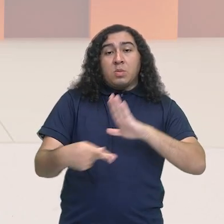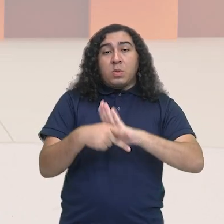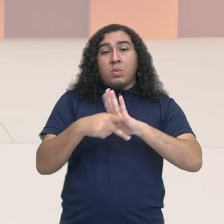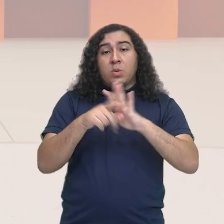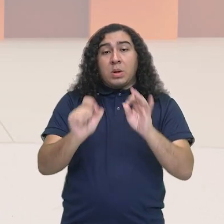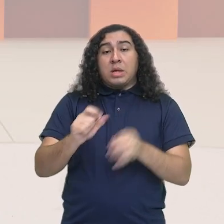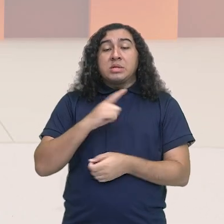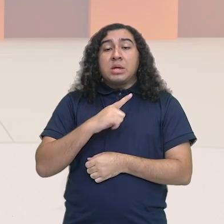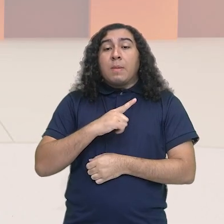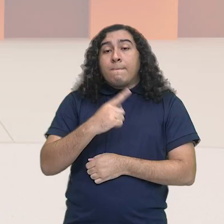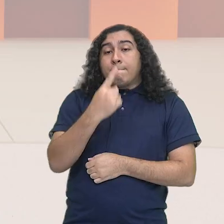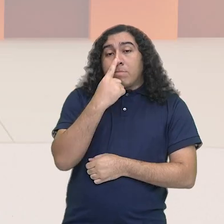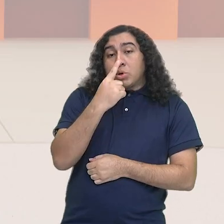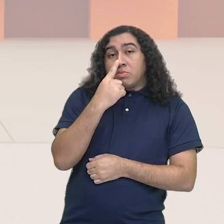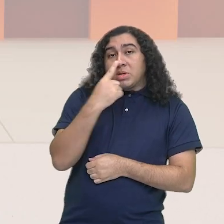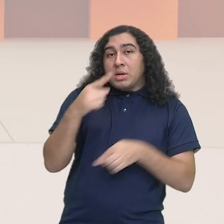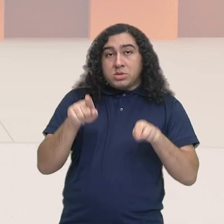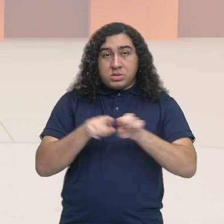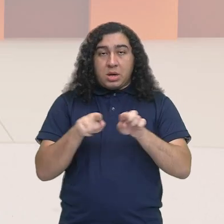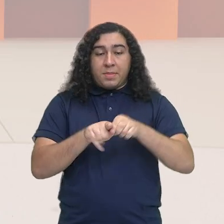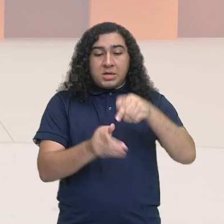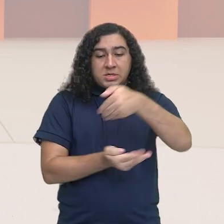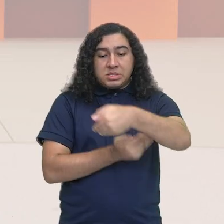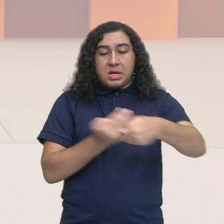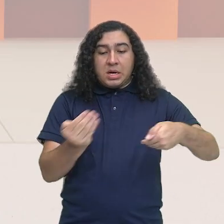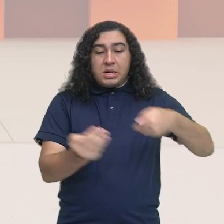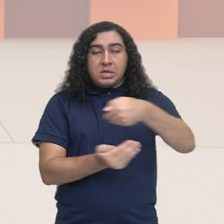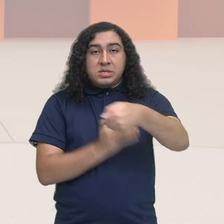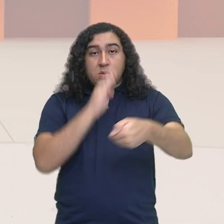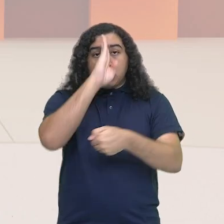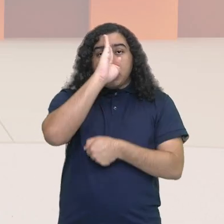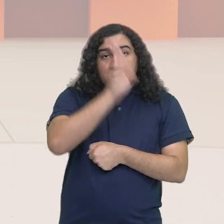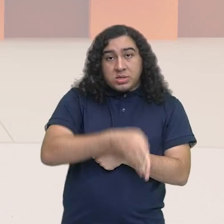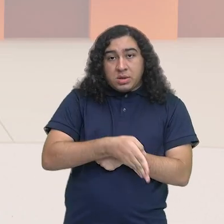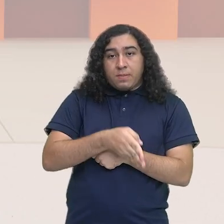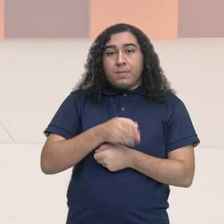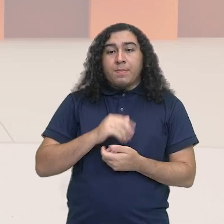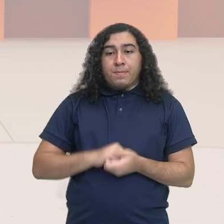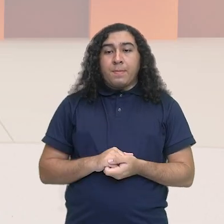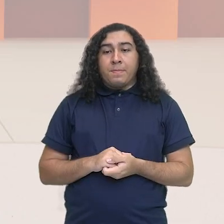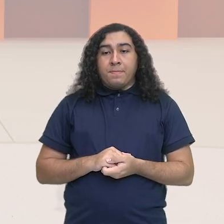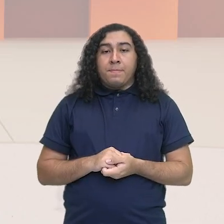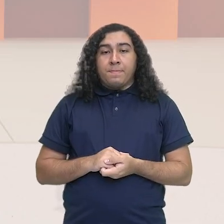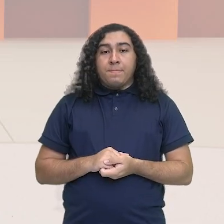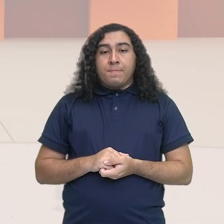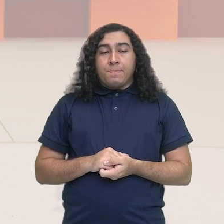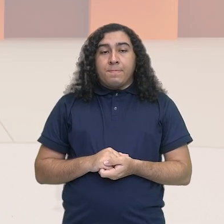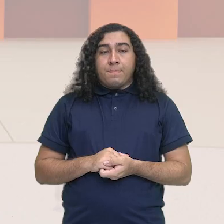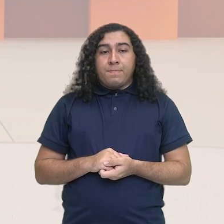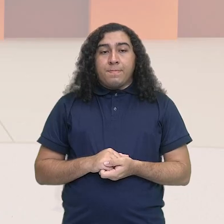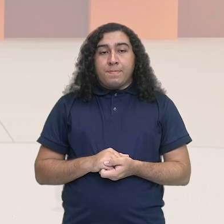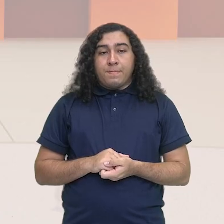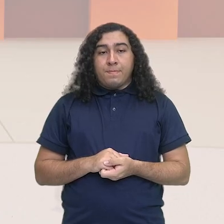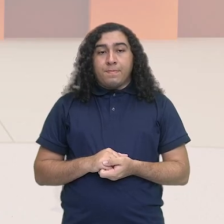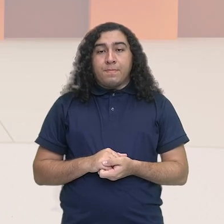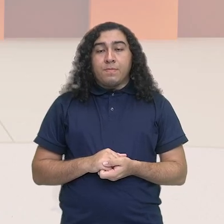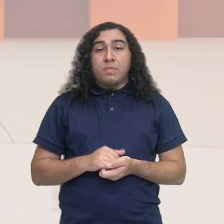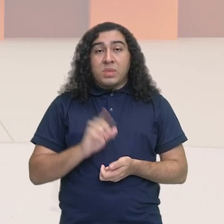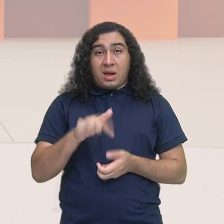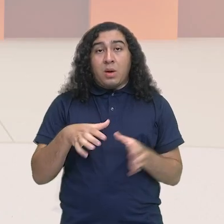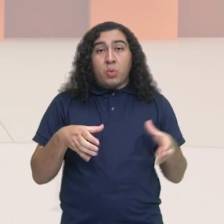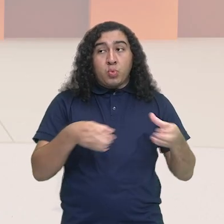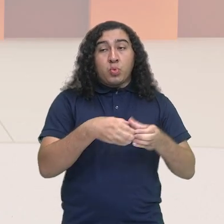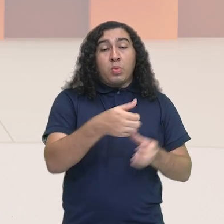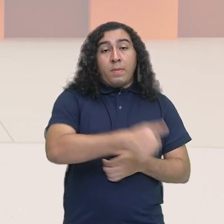caracterizam pela proximidade e pela interação direta. Então, são chamados grupos primários.